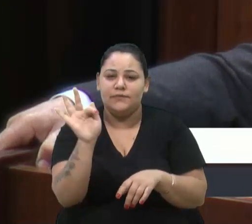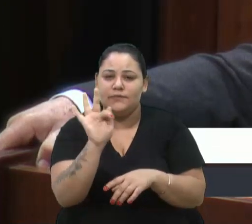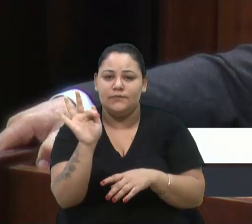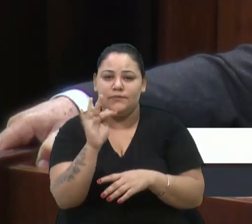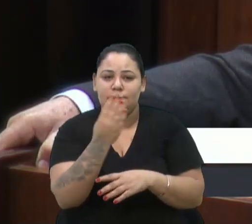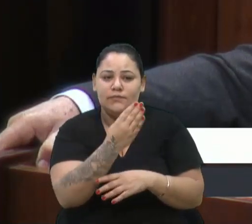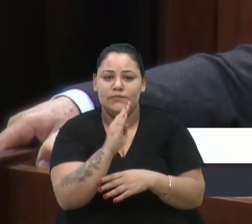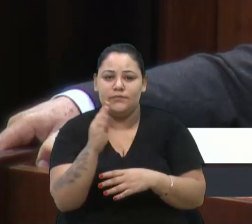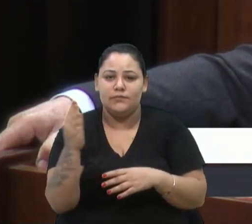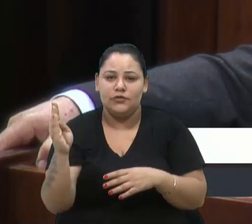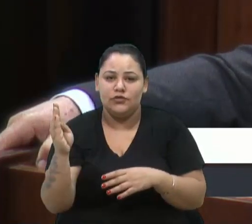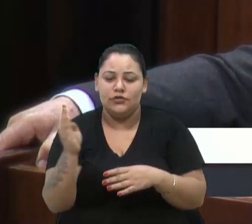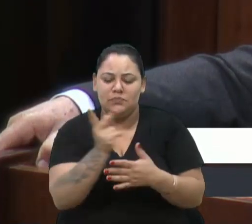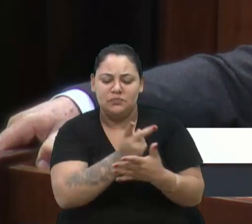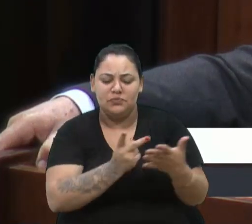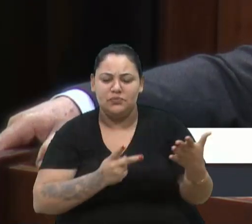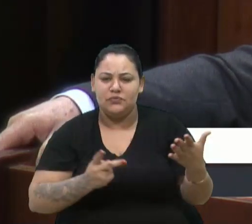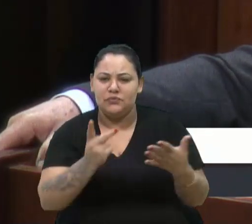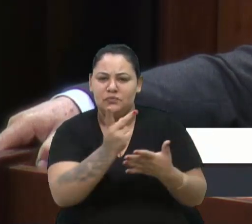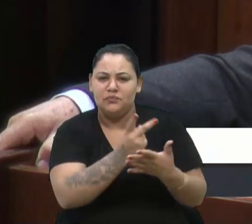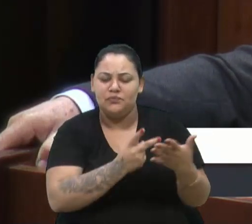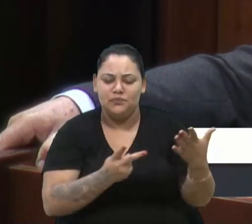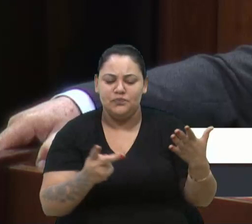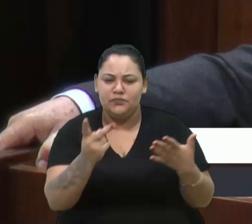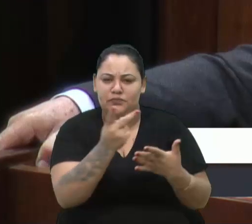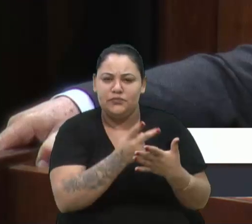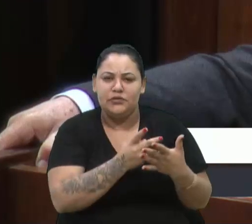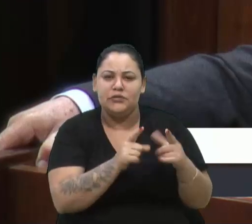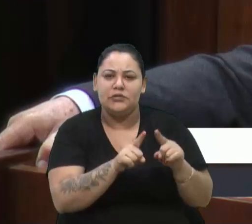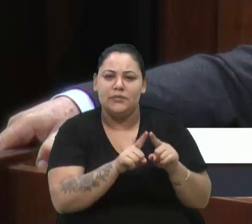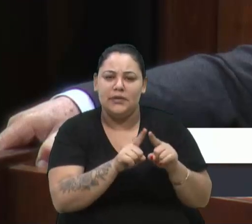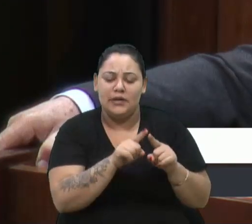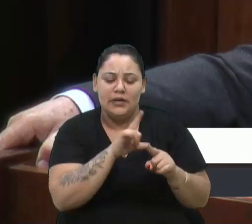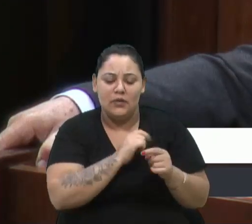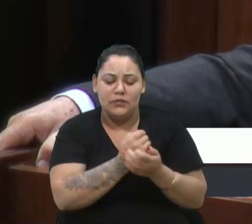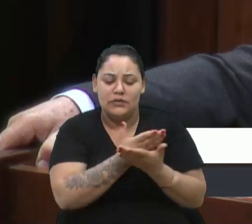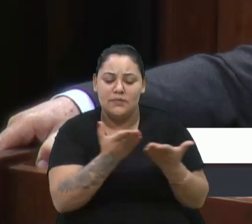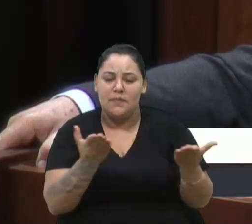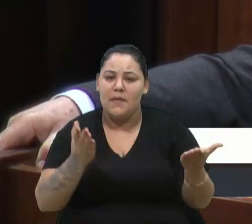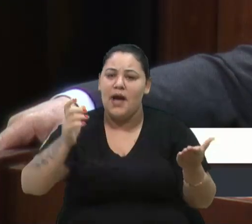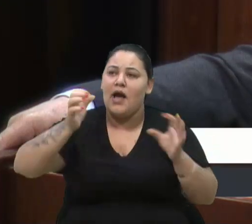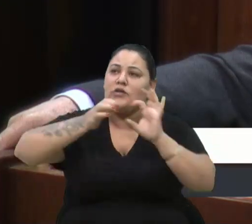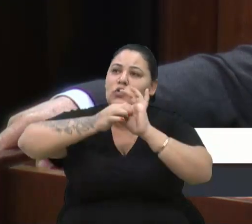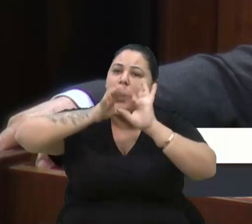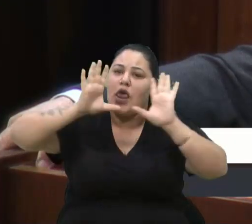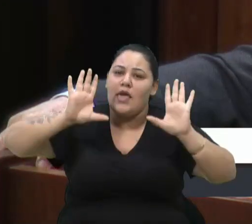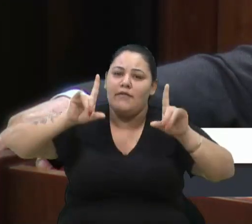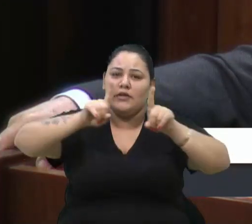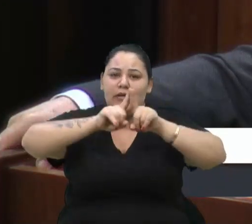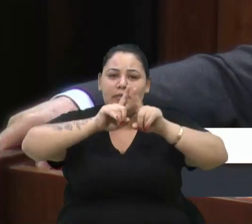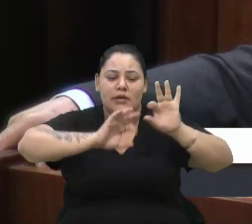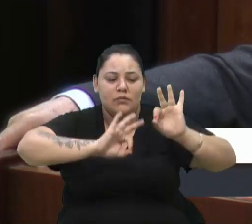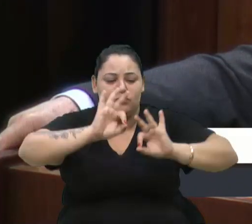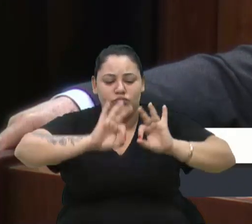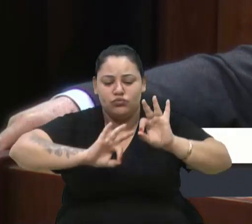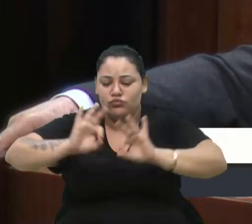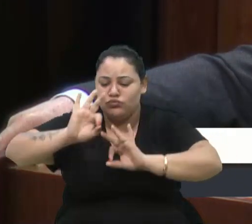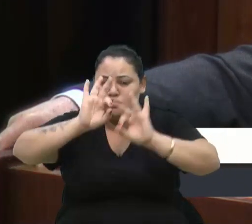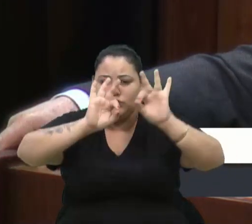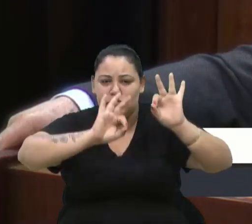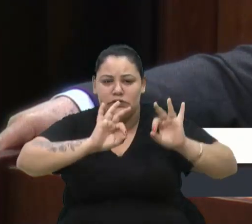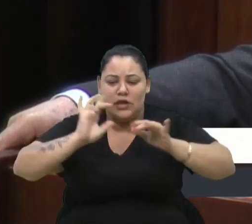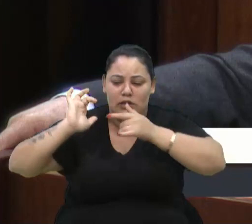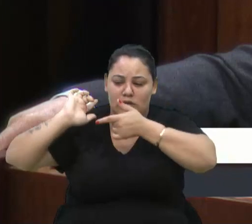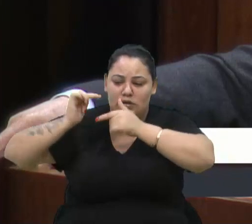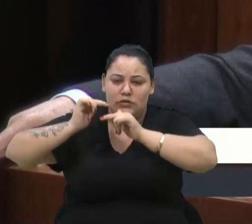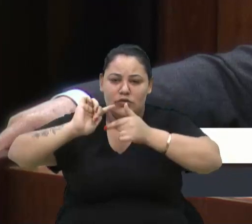feminino e masculino conta com um espaço ao ar livre para os alunos e professores realizarem tradicionais